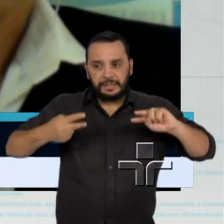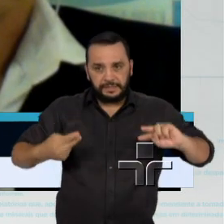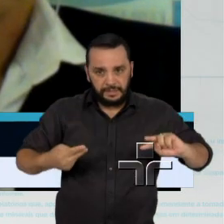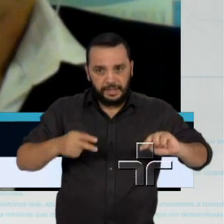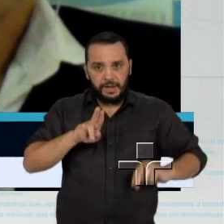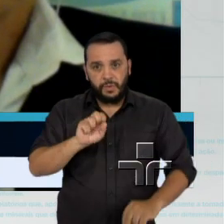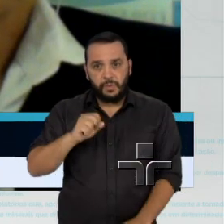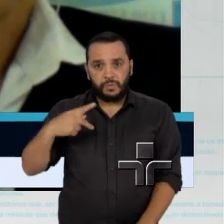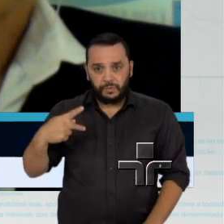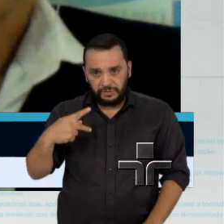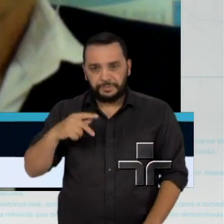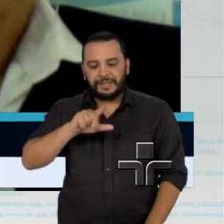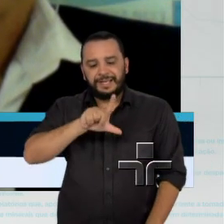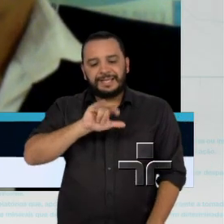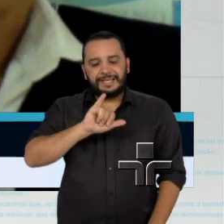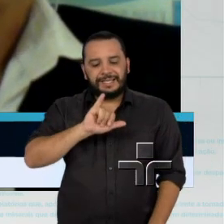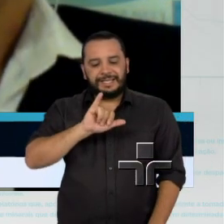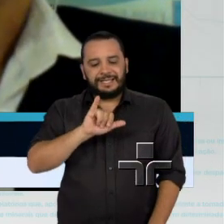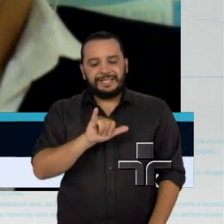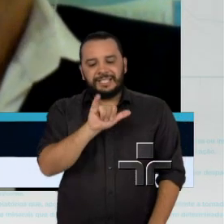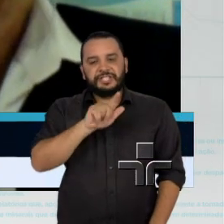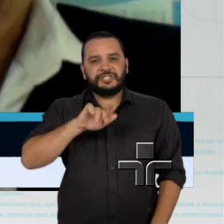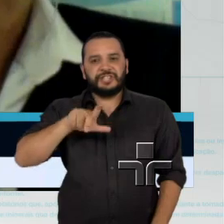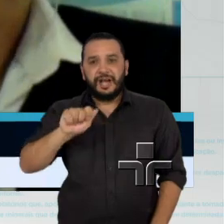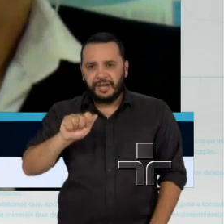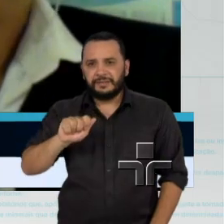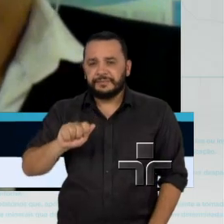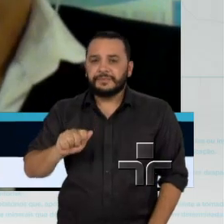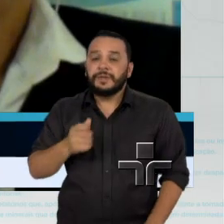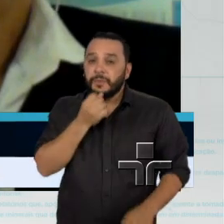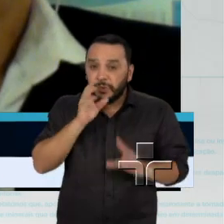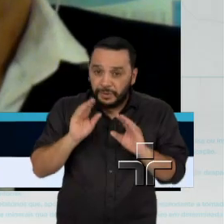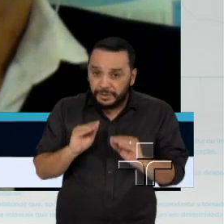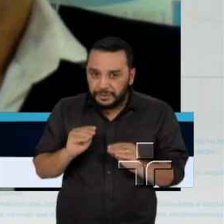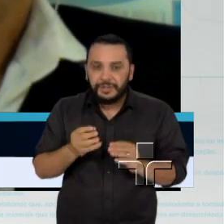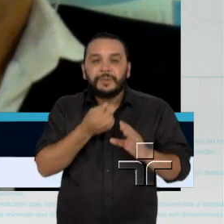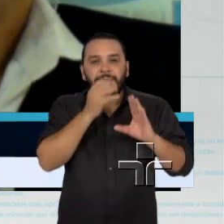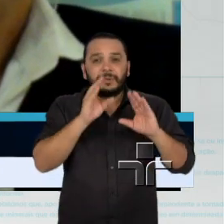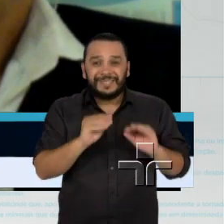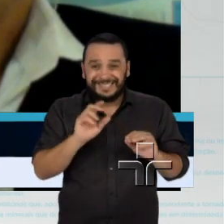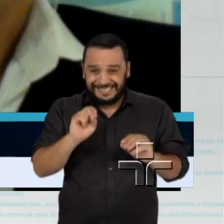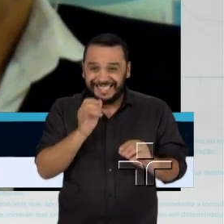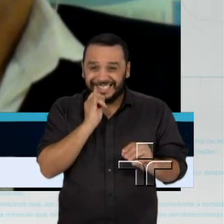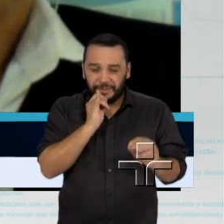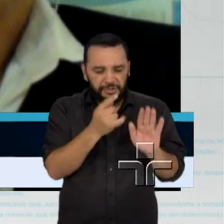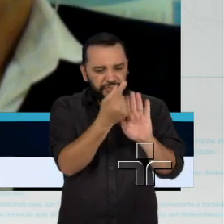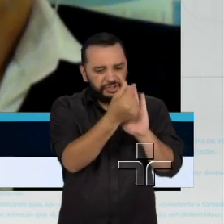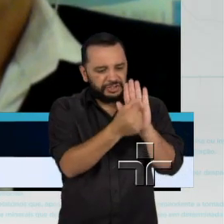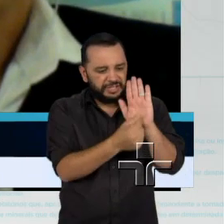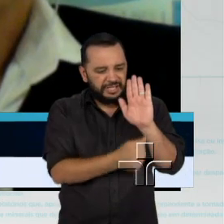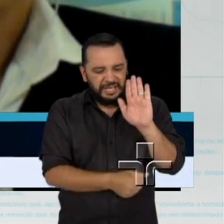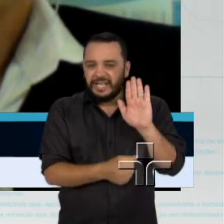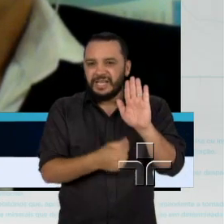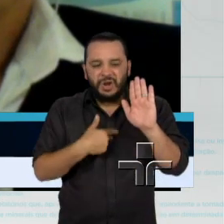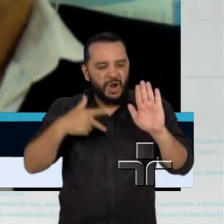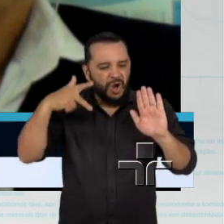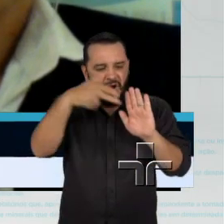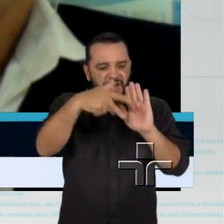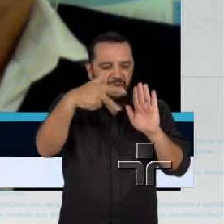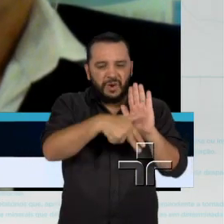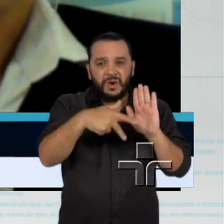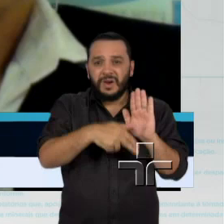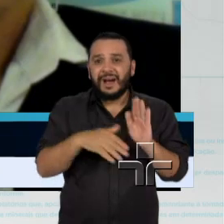Veiga Pereira. Boa noite, doutora Lígia. Se o orçamento do CNPq não for recomposto até o mês que